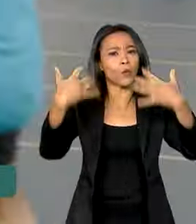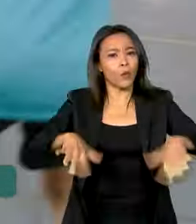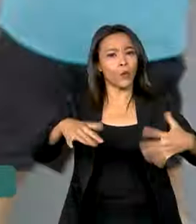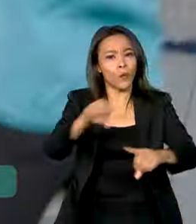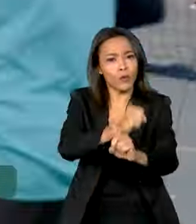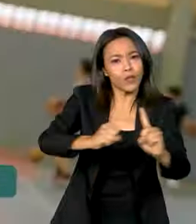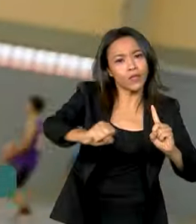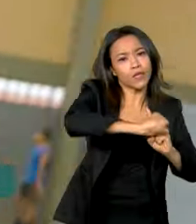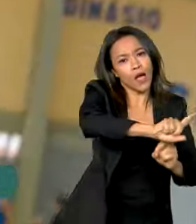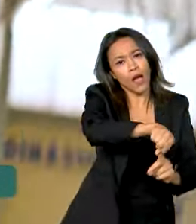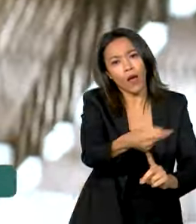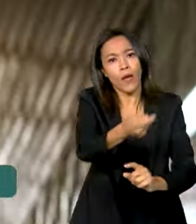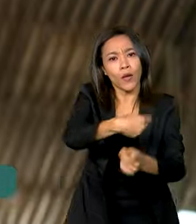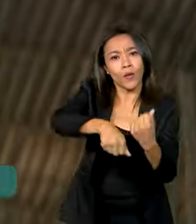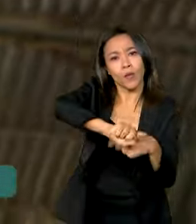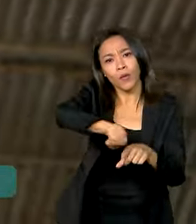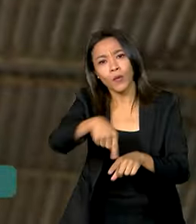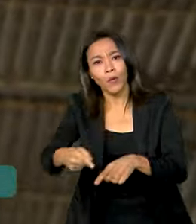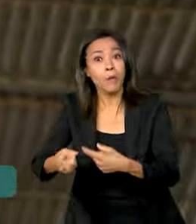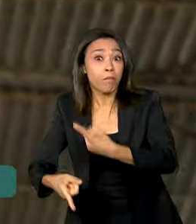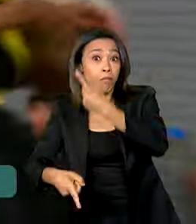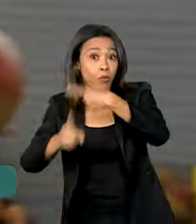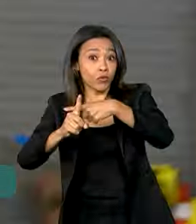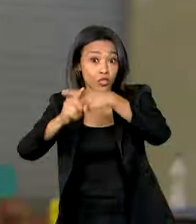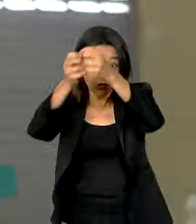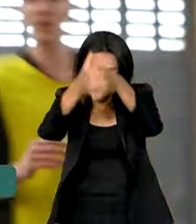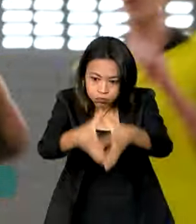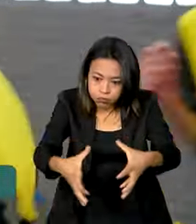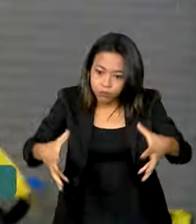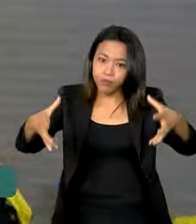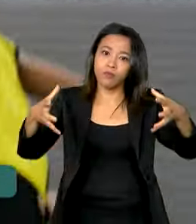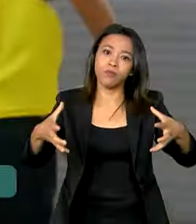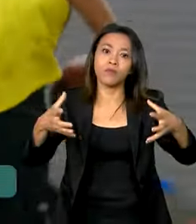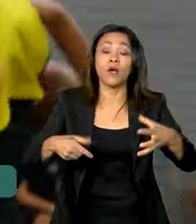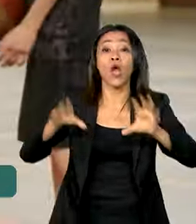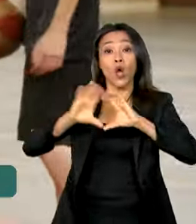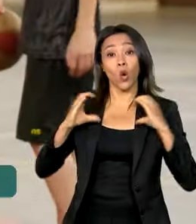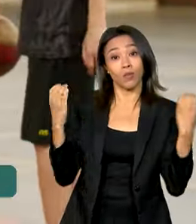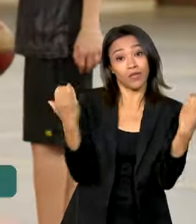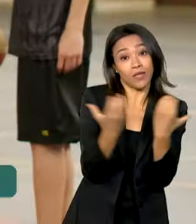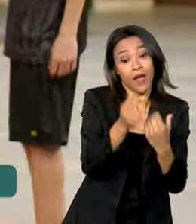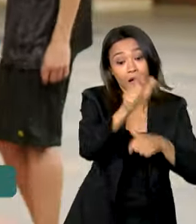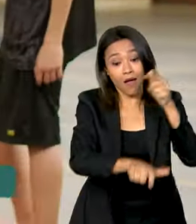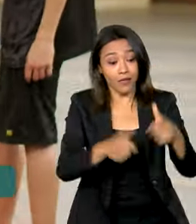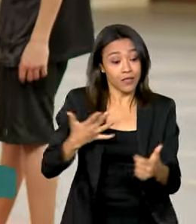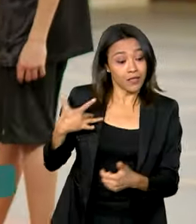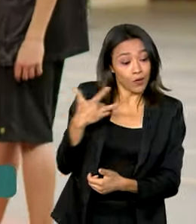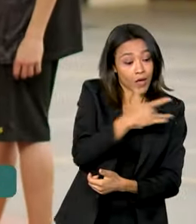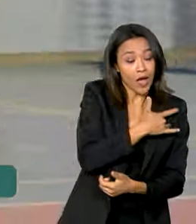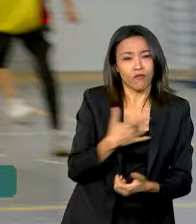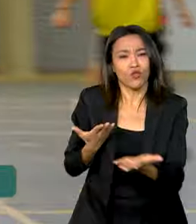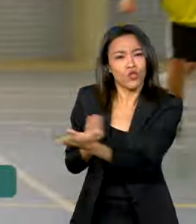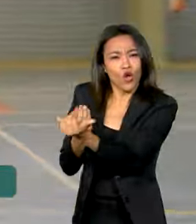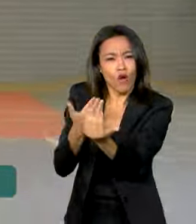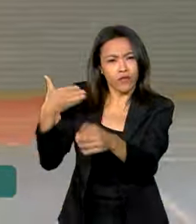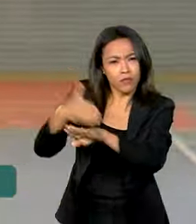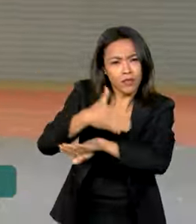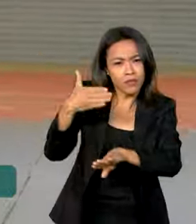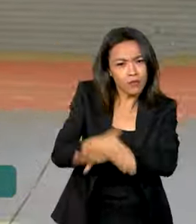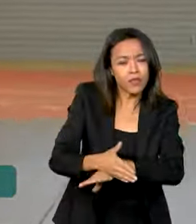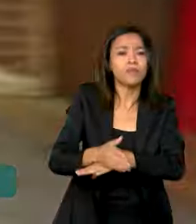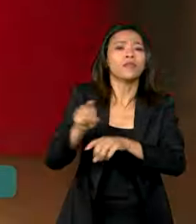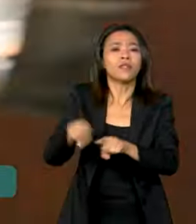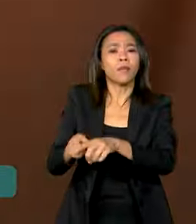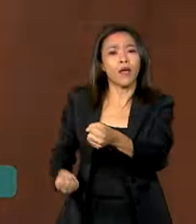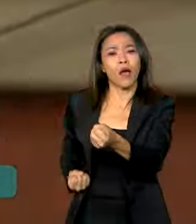econômicos positivos em larga escala comunidades mais saudáveis jovens mais engajados e a promoção da